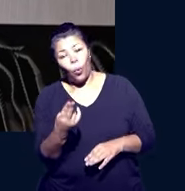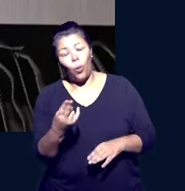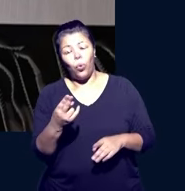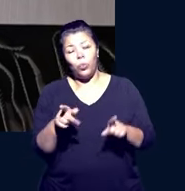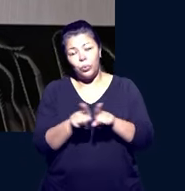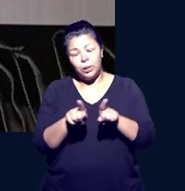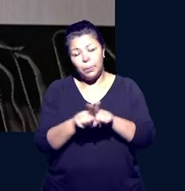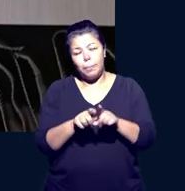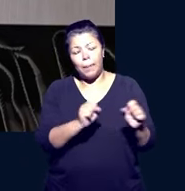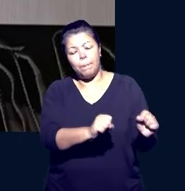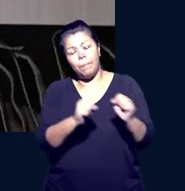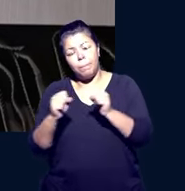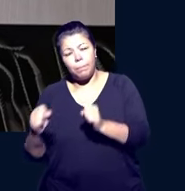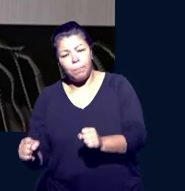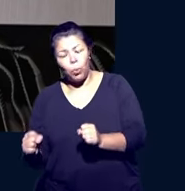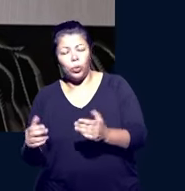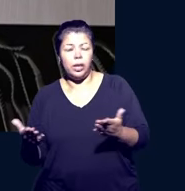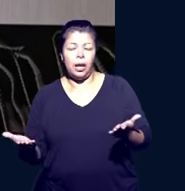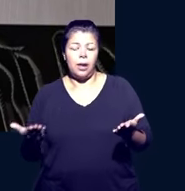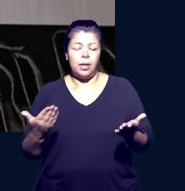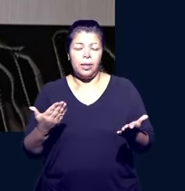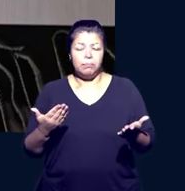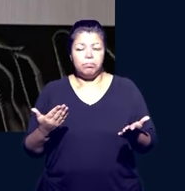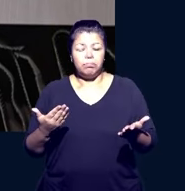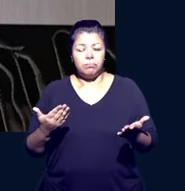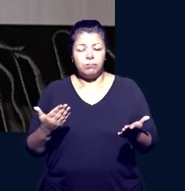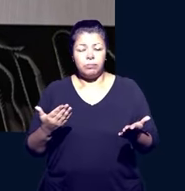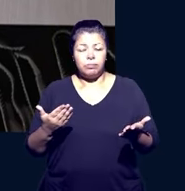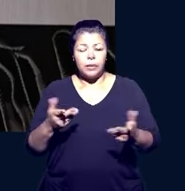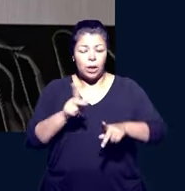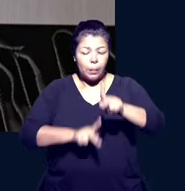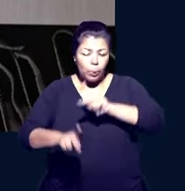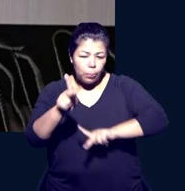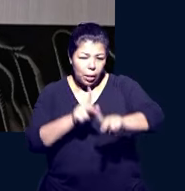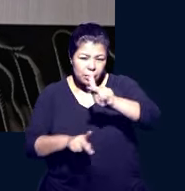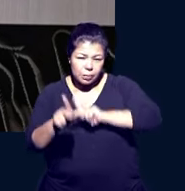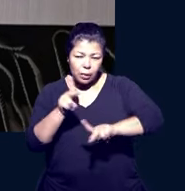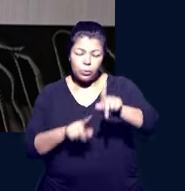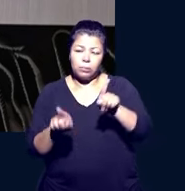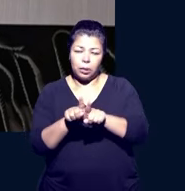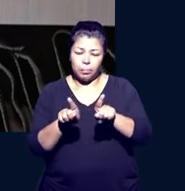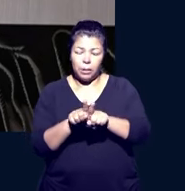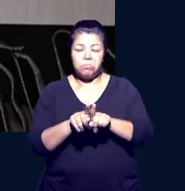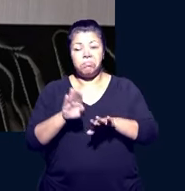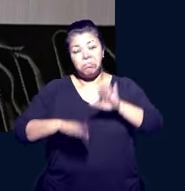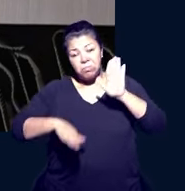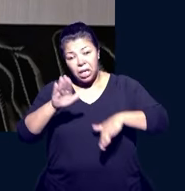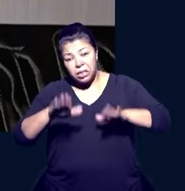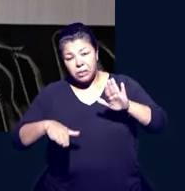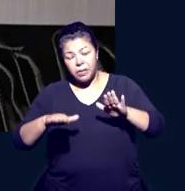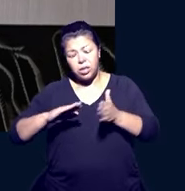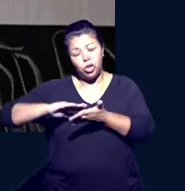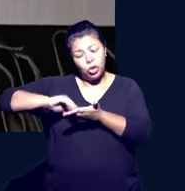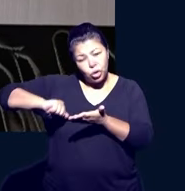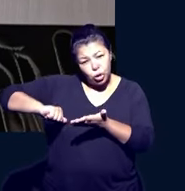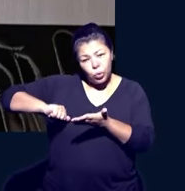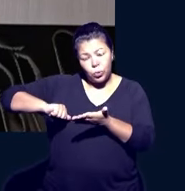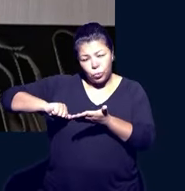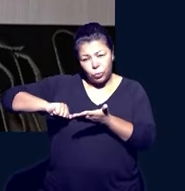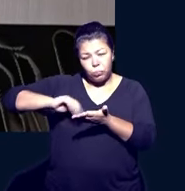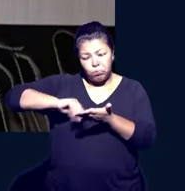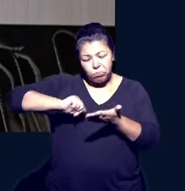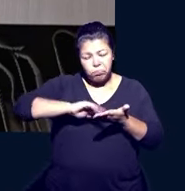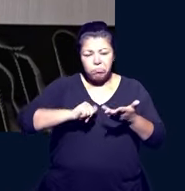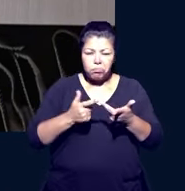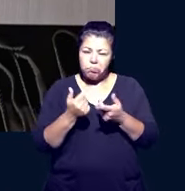político no momento de elevação cívica retirou algumas matérias da pol política ordinária